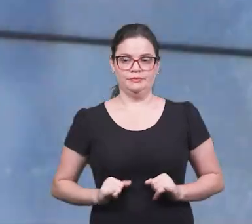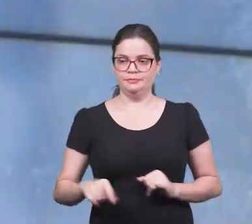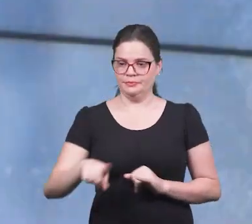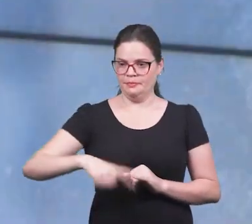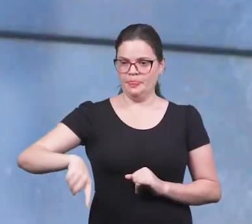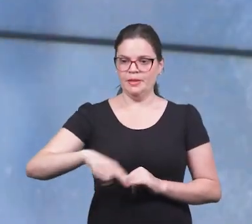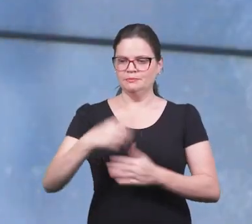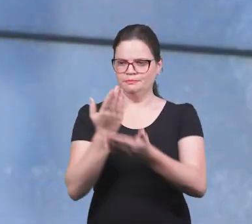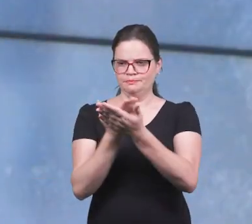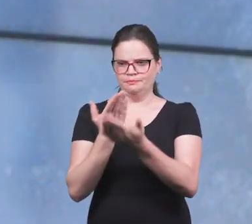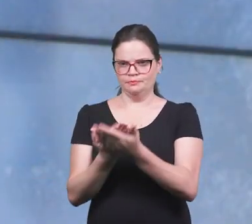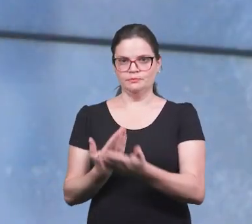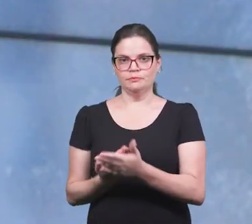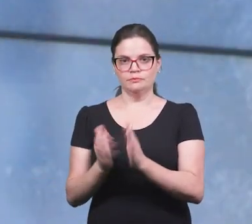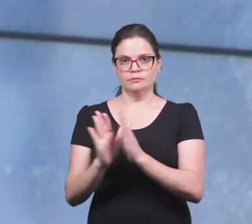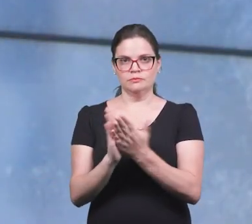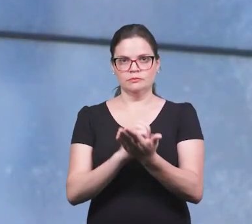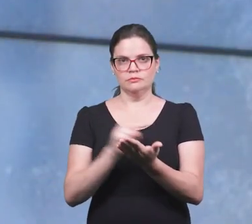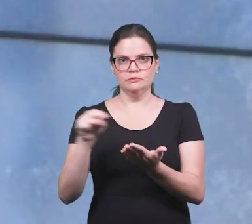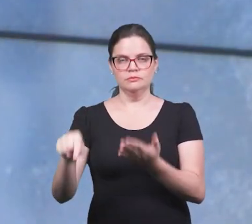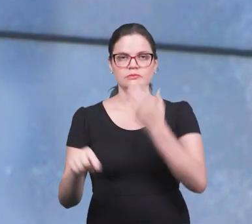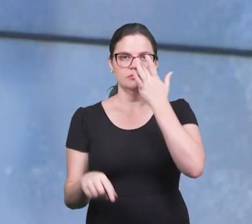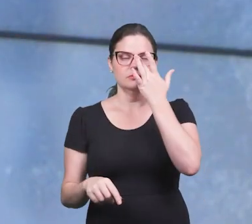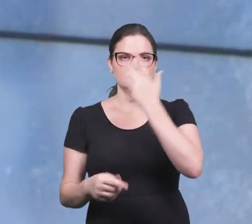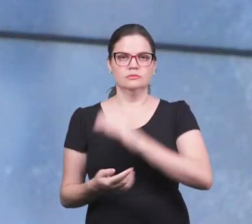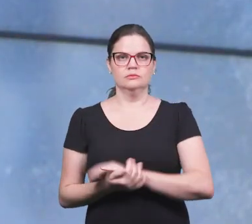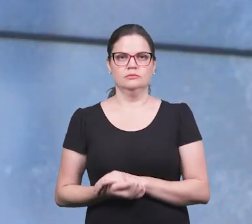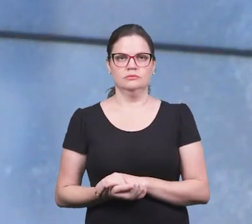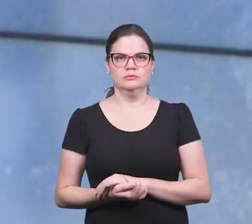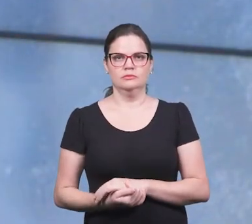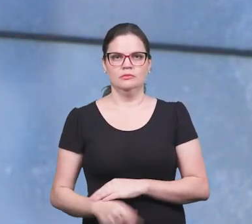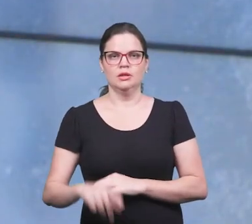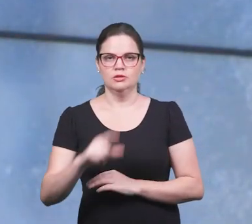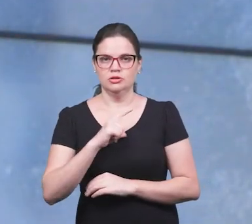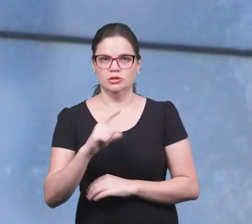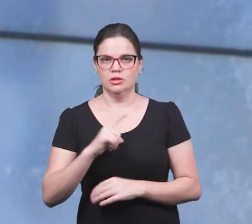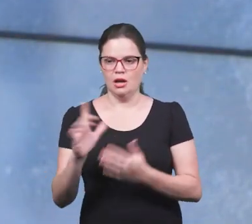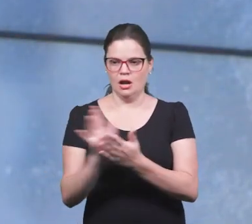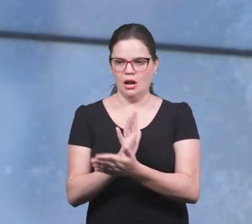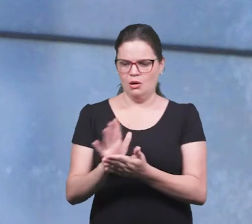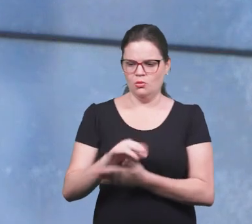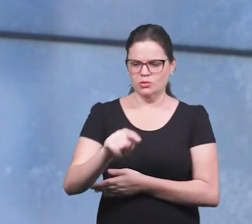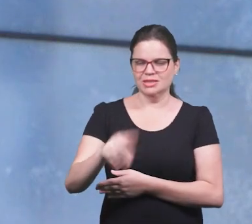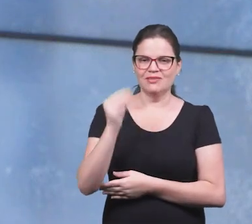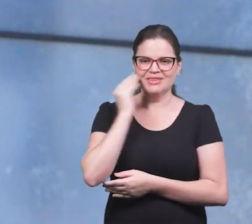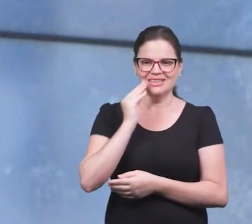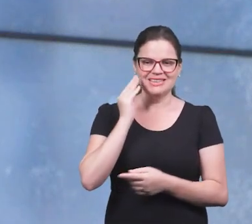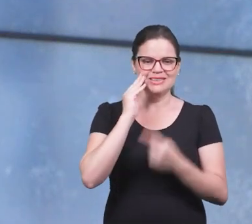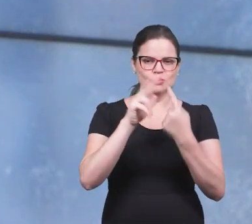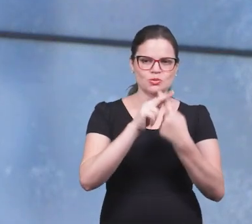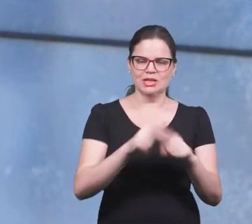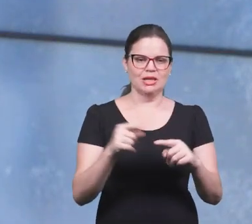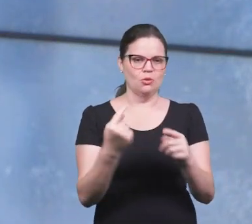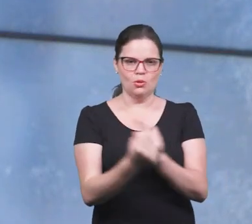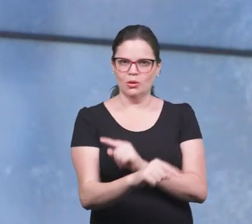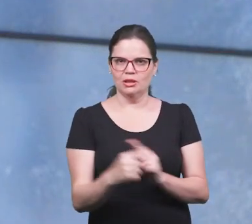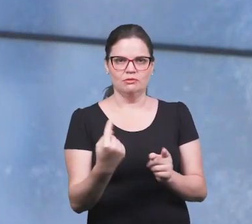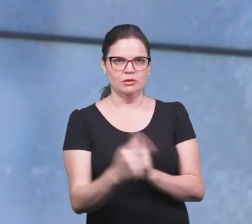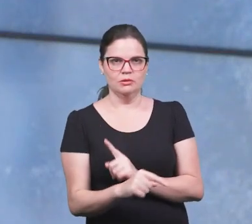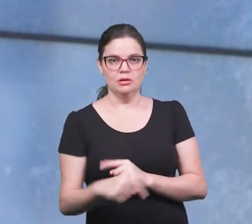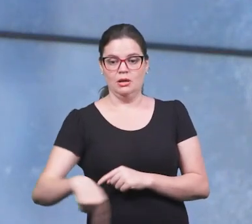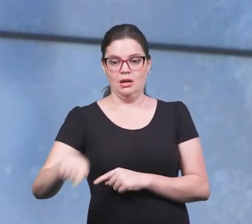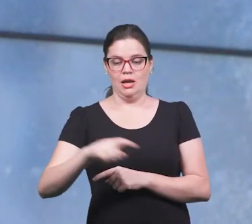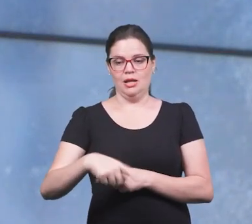reformadores, já com Martinho Lutero, alguns príncipes que estavam de acordo com ele, algumas cidades fizeram uma